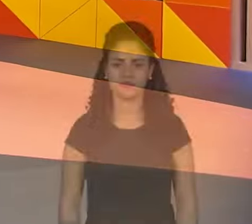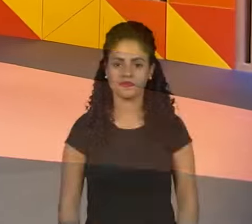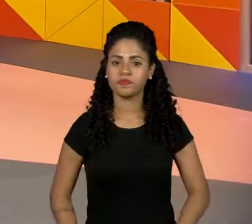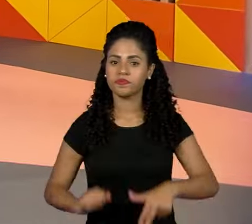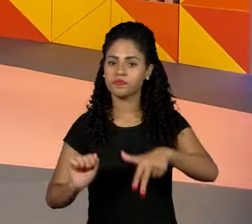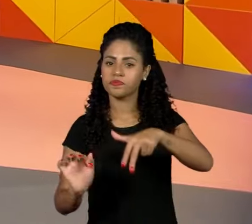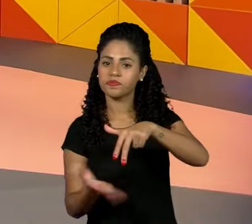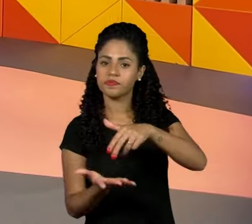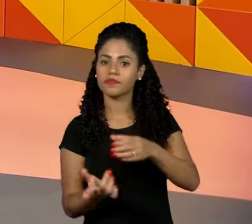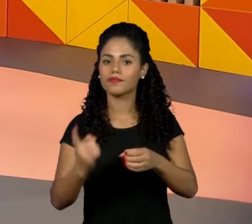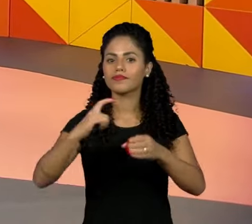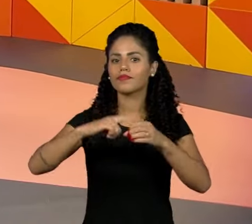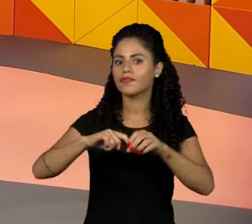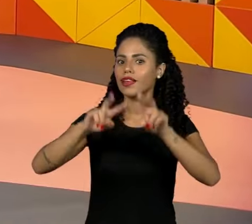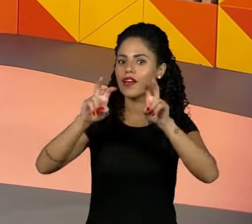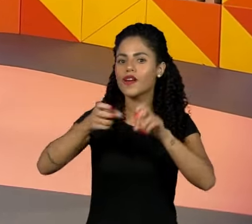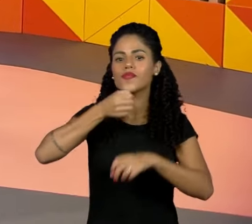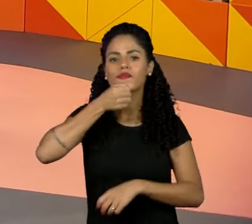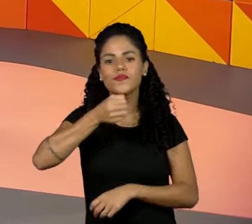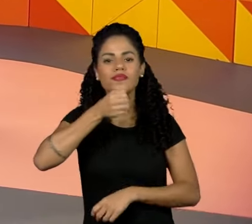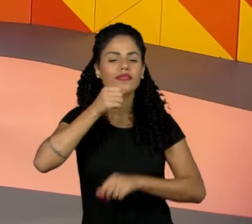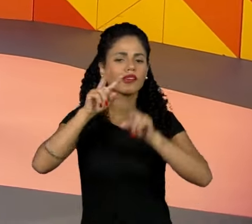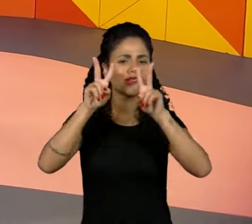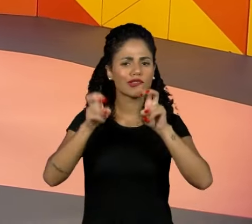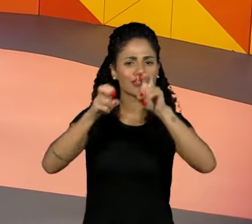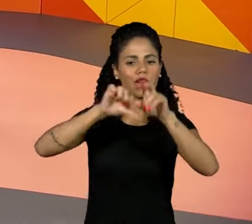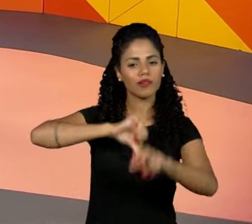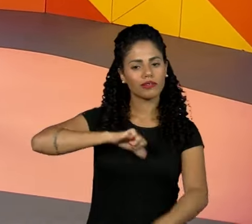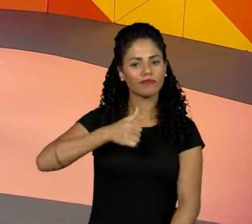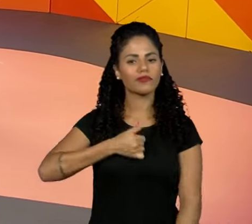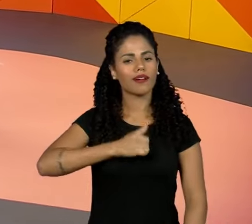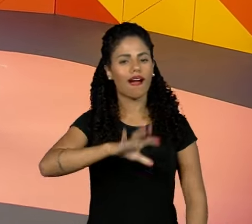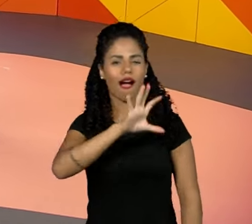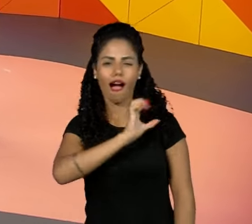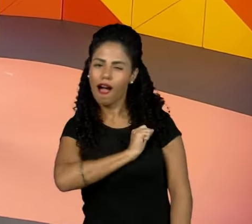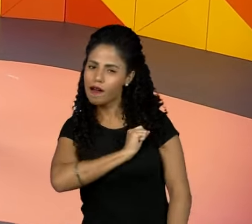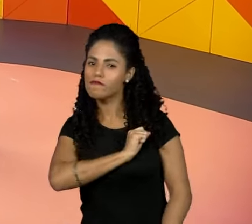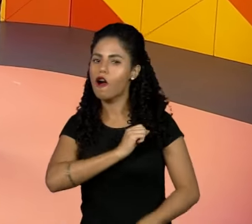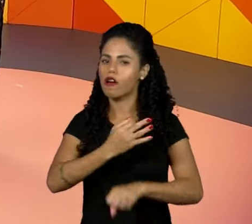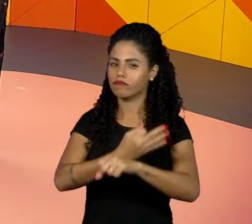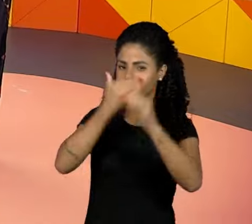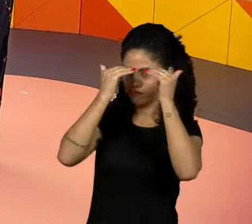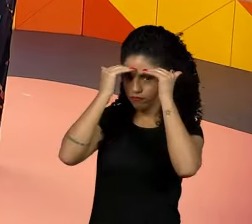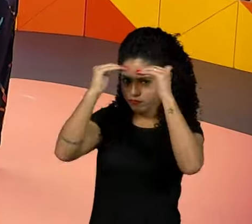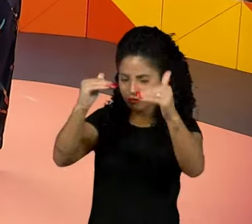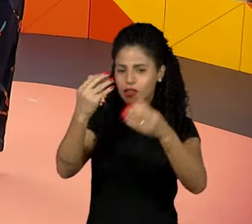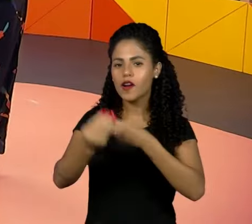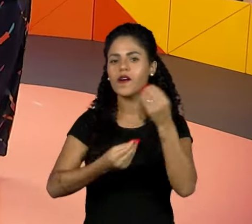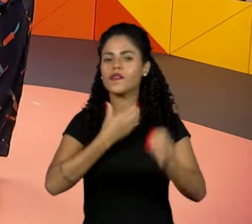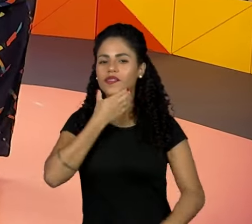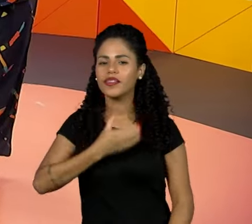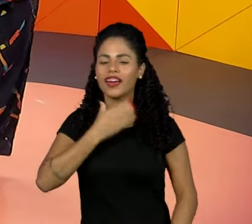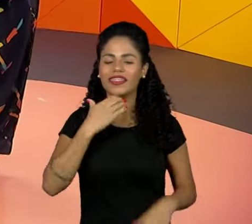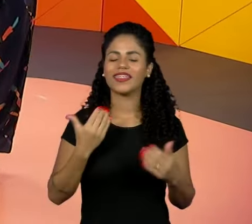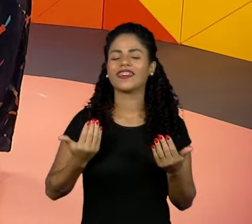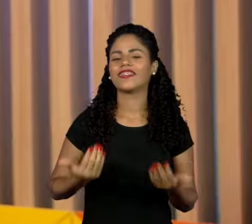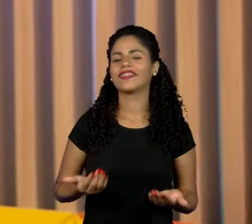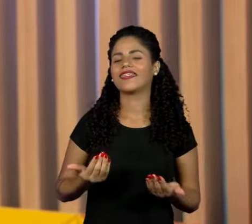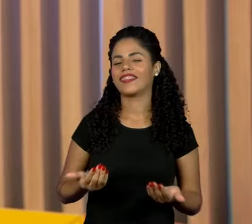Estação Livre de volta mostrando reportagens sobre autoestima, amor, tolerância para fazer o seu Natal muito mais